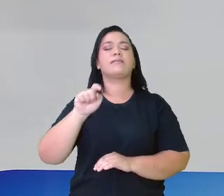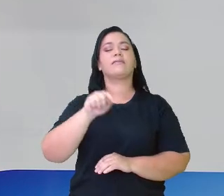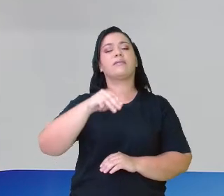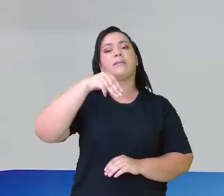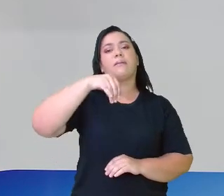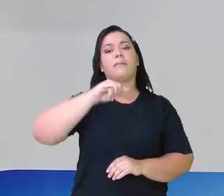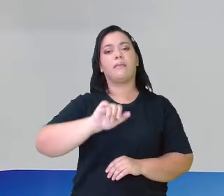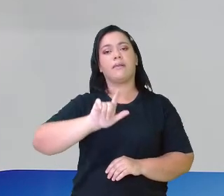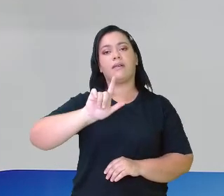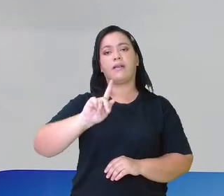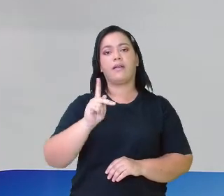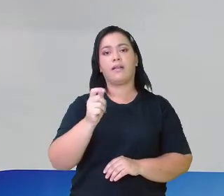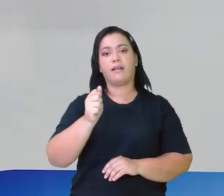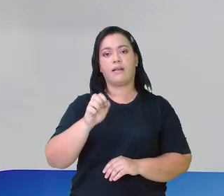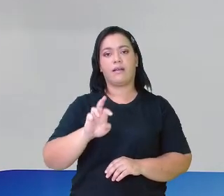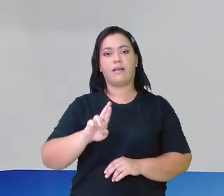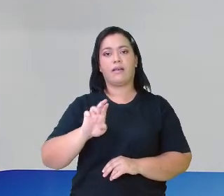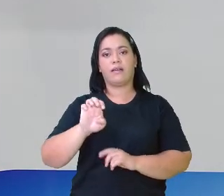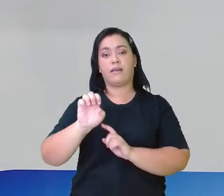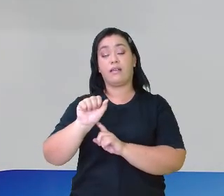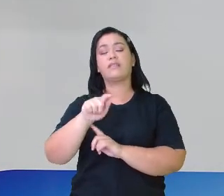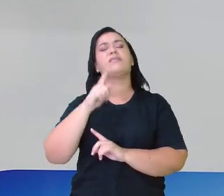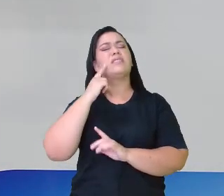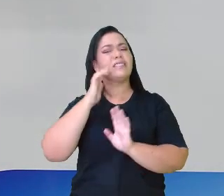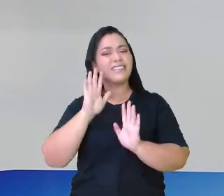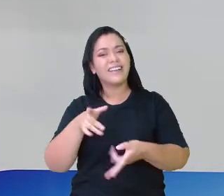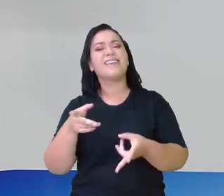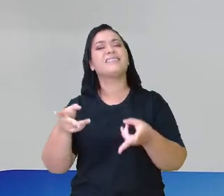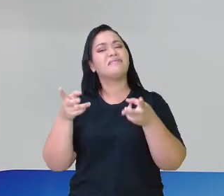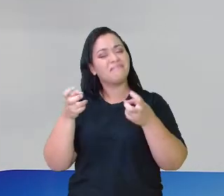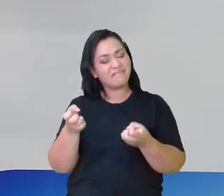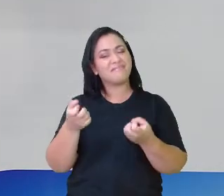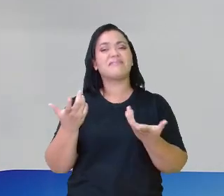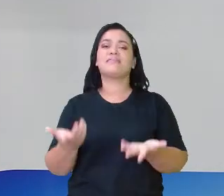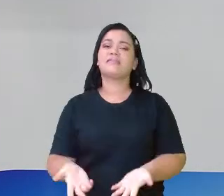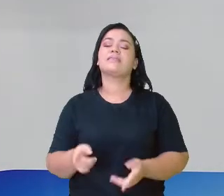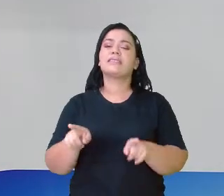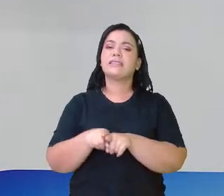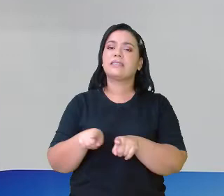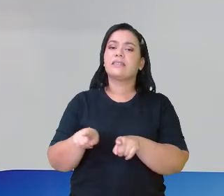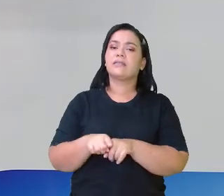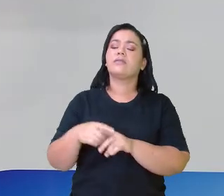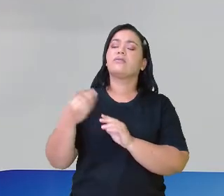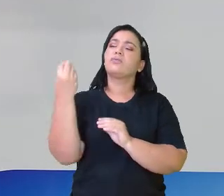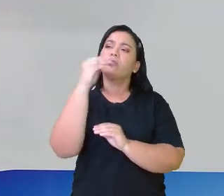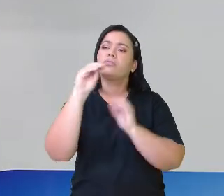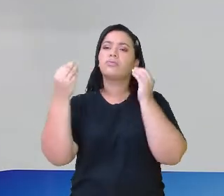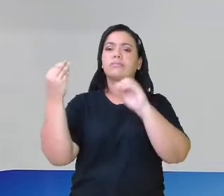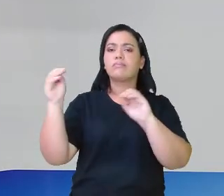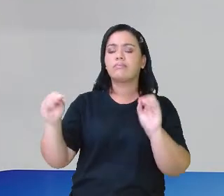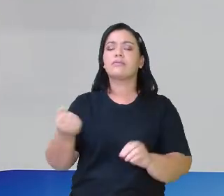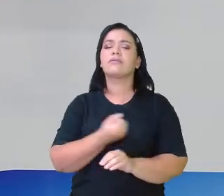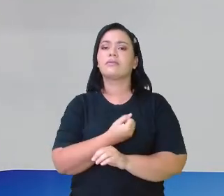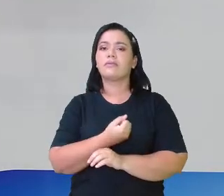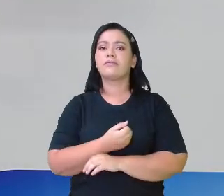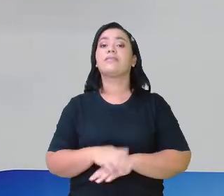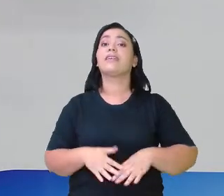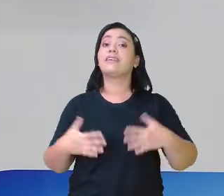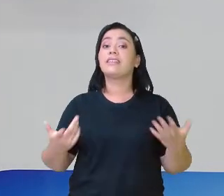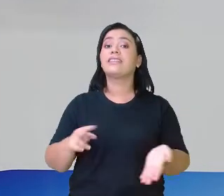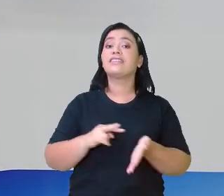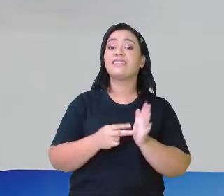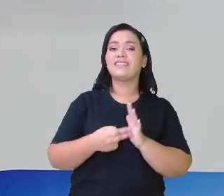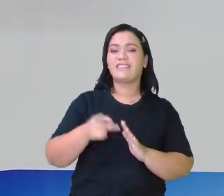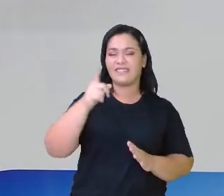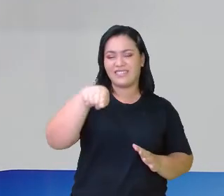milhares. Então, vocês já sabem localizar, já sabem colocar o número no quadro, valor de lugar. Então, isso significa